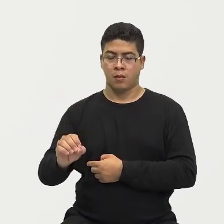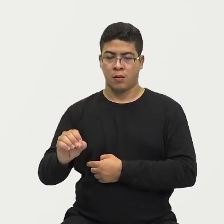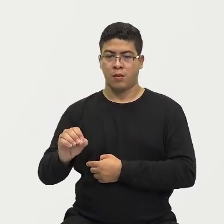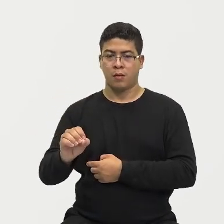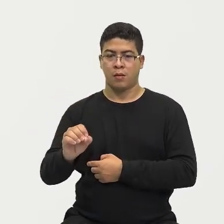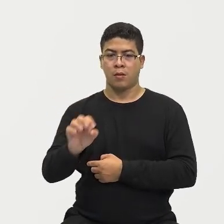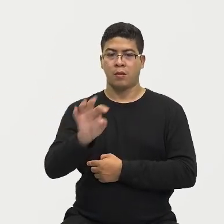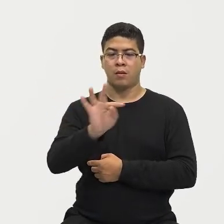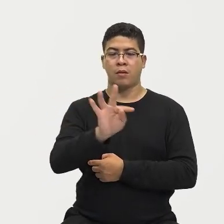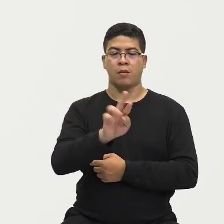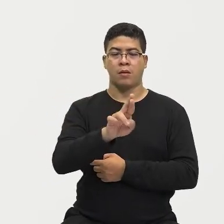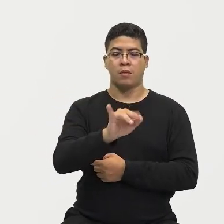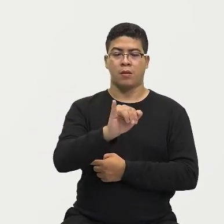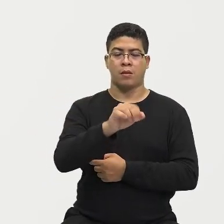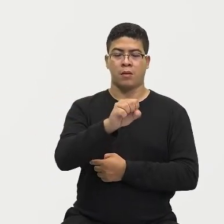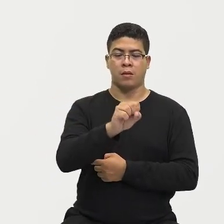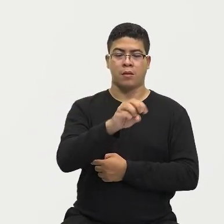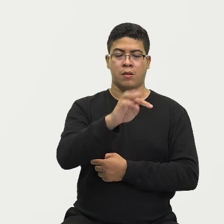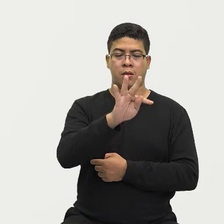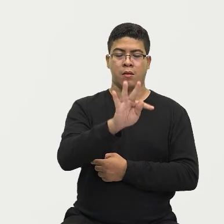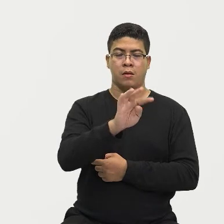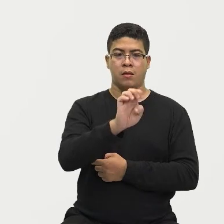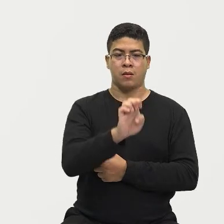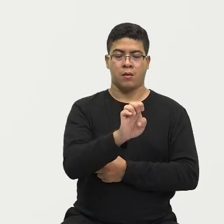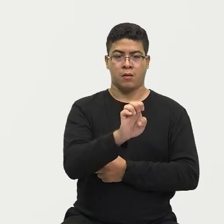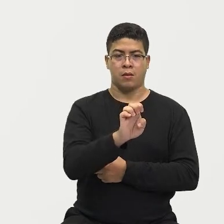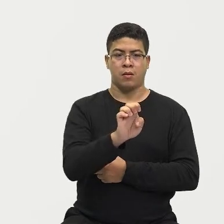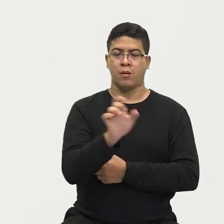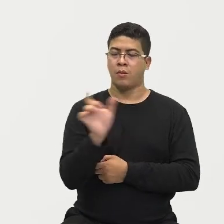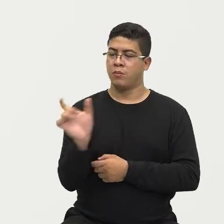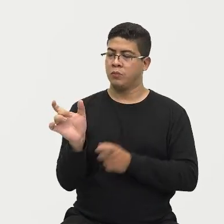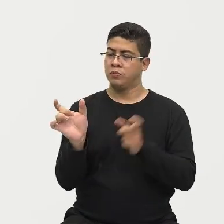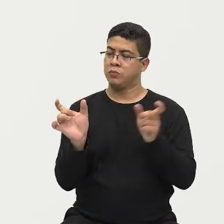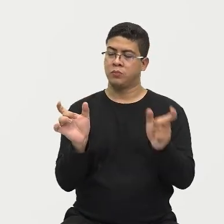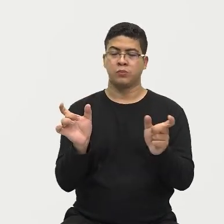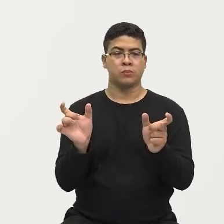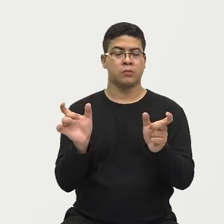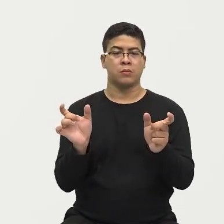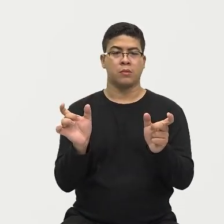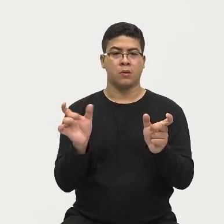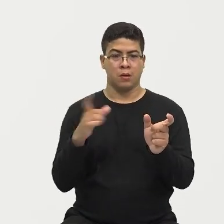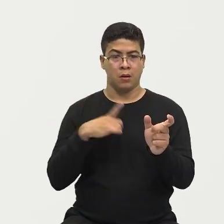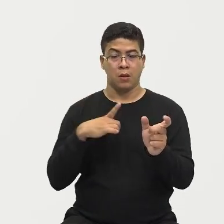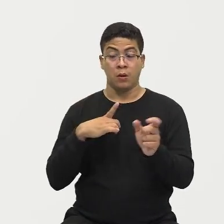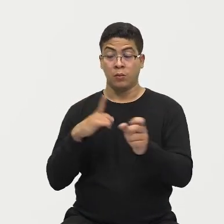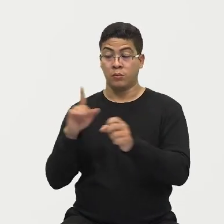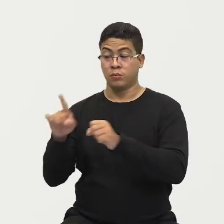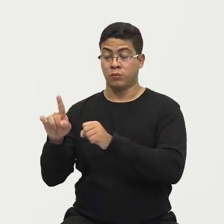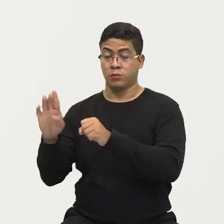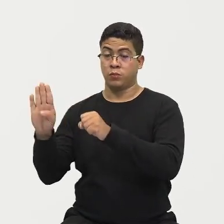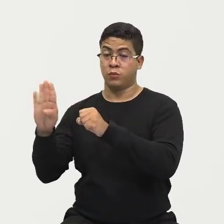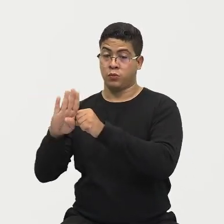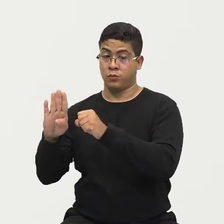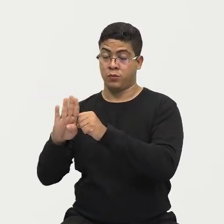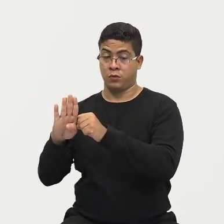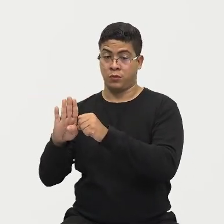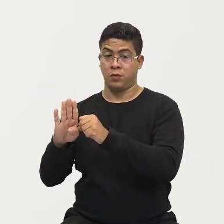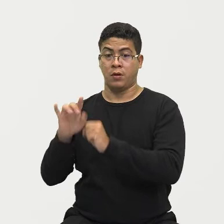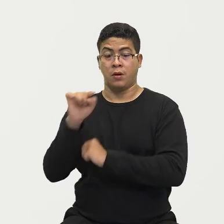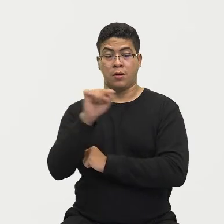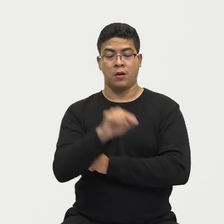artigo, o mundo. O mundo triste. Então temos aqui um substantivo e